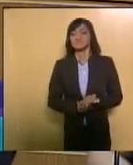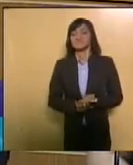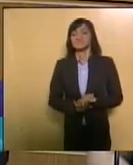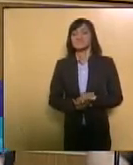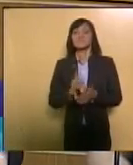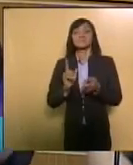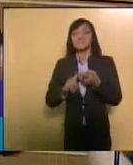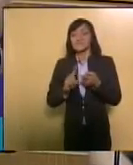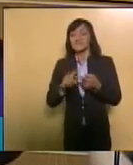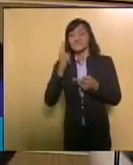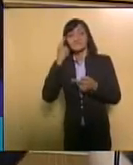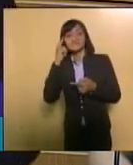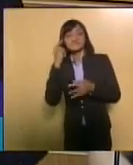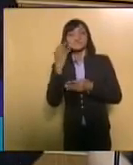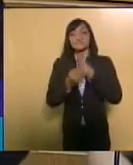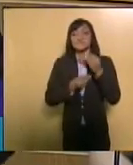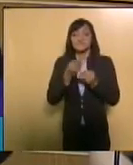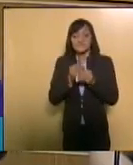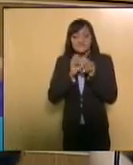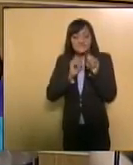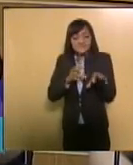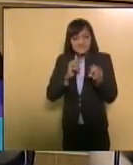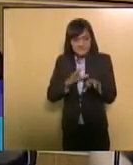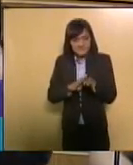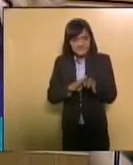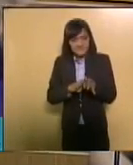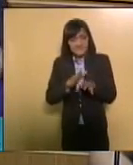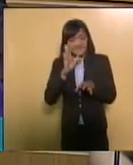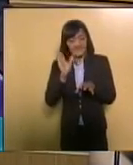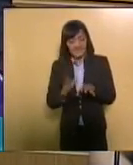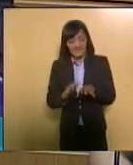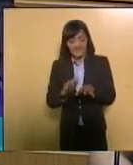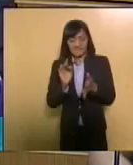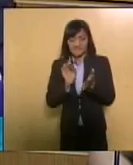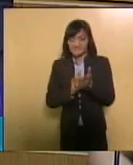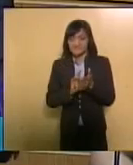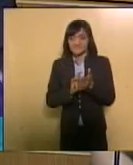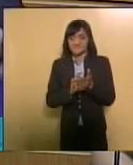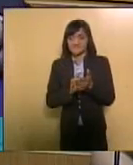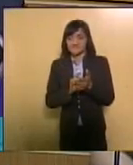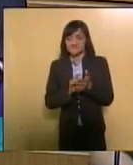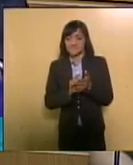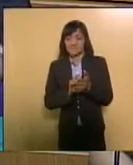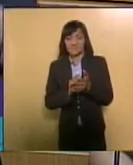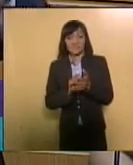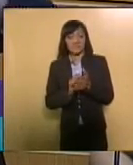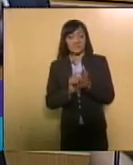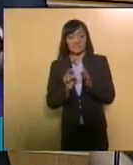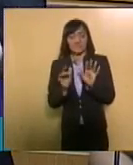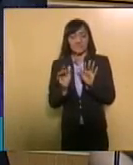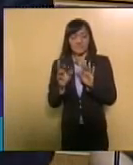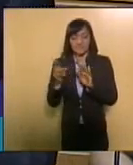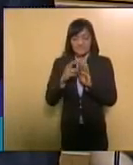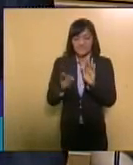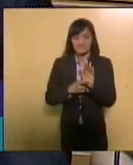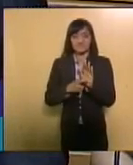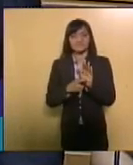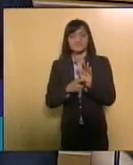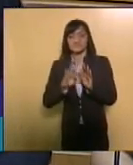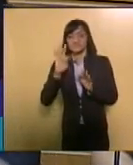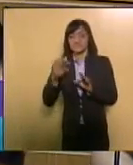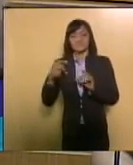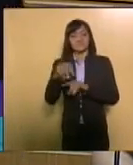qualificada é você pensar exatamente nos elementos que geram as questões de ordem de Pequeno Delito de grandes crimes na